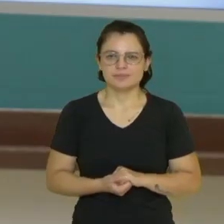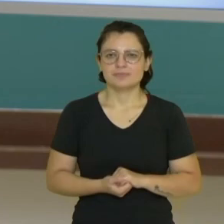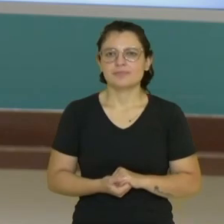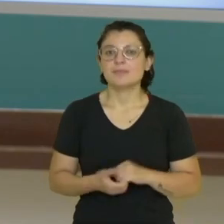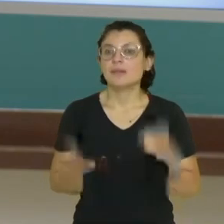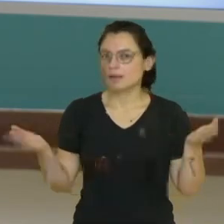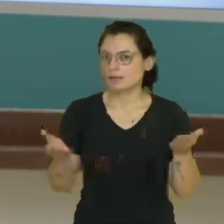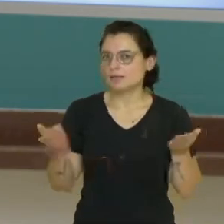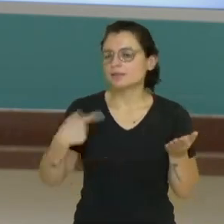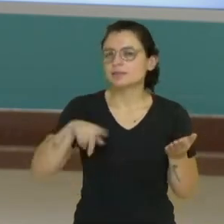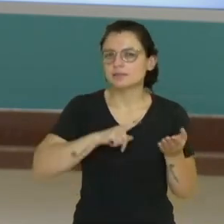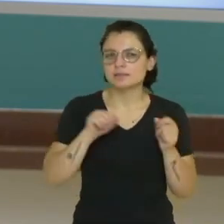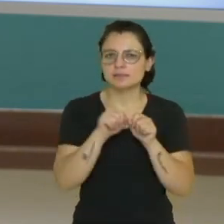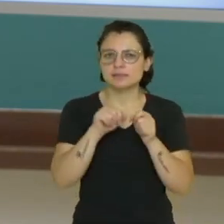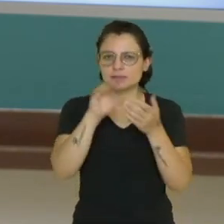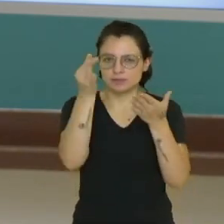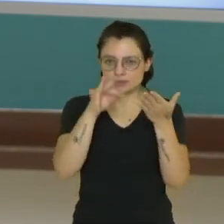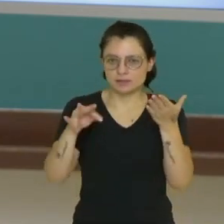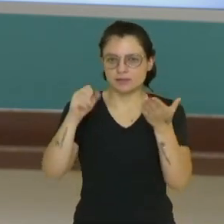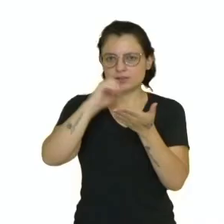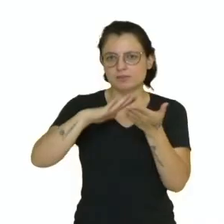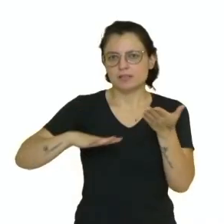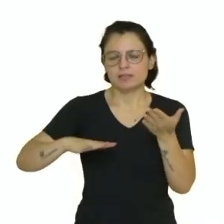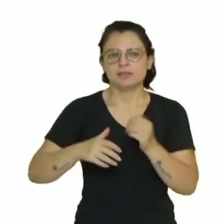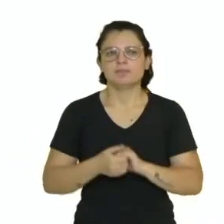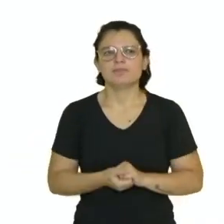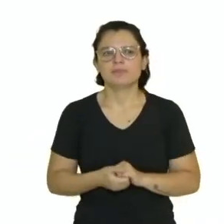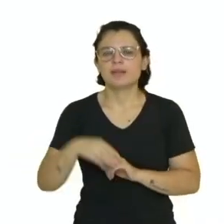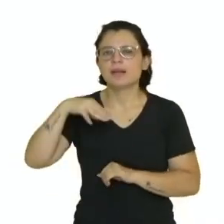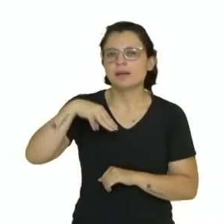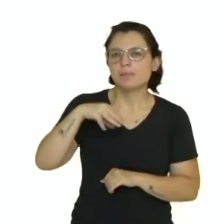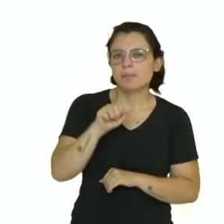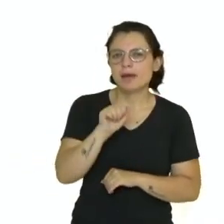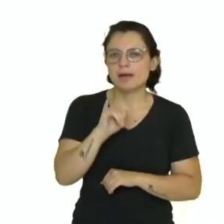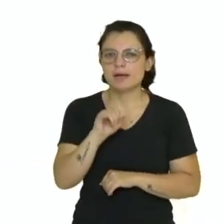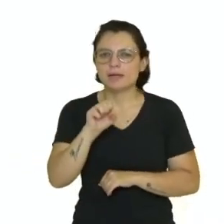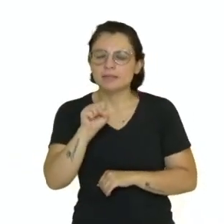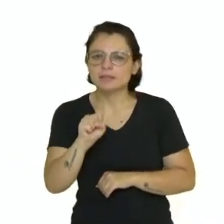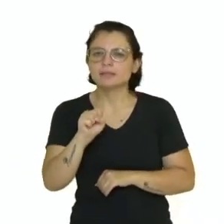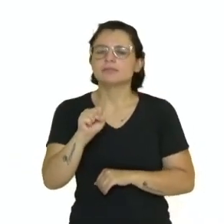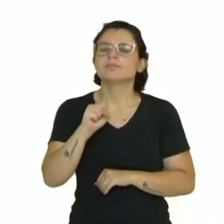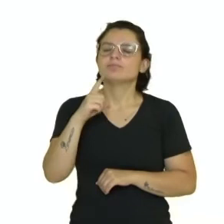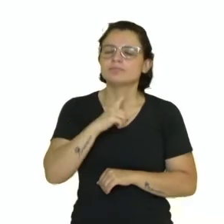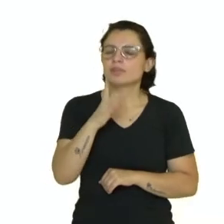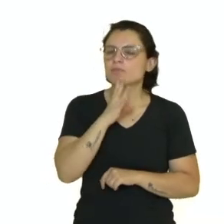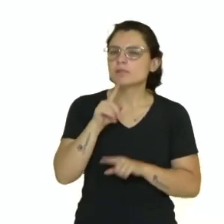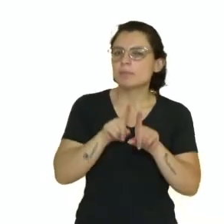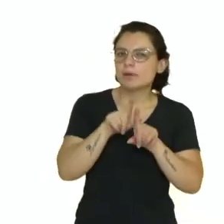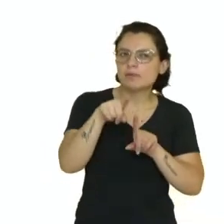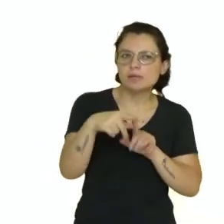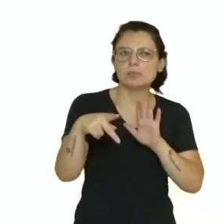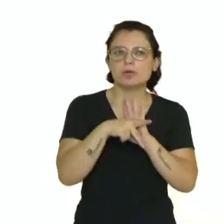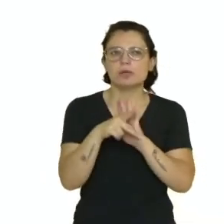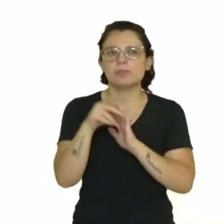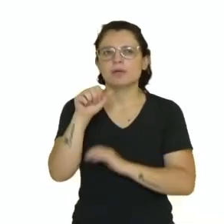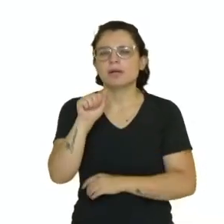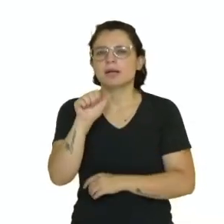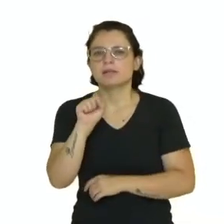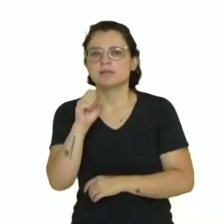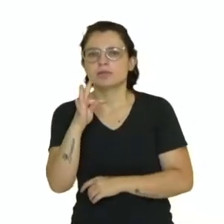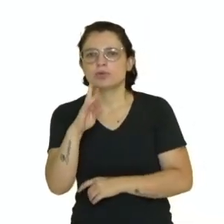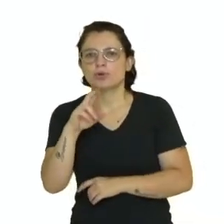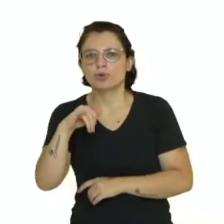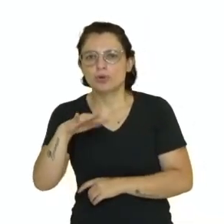Vamos fazer a correção então da nossa atividade? Os maias possuíam conhecimento avançado em áreas como astronomia e